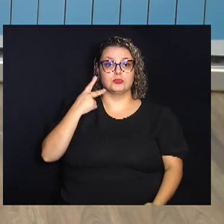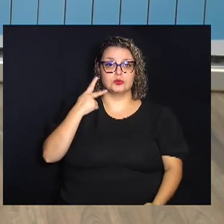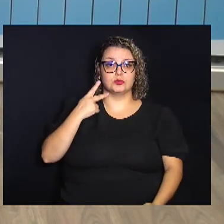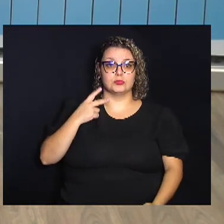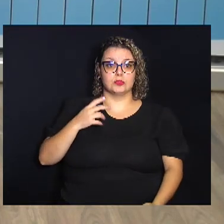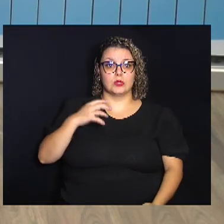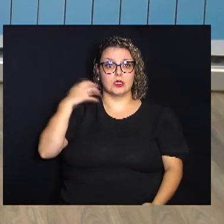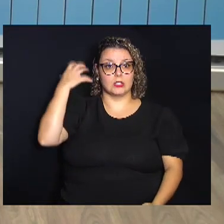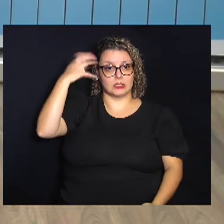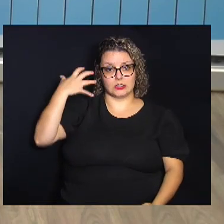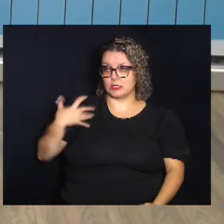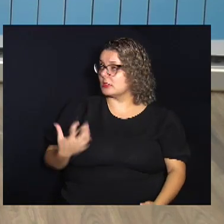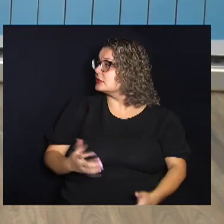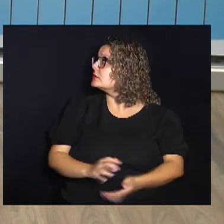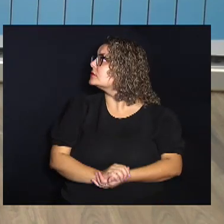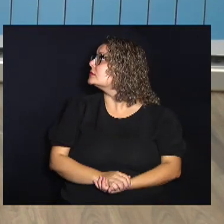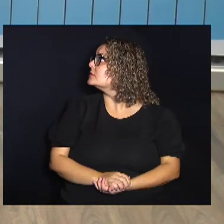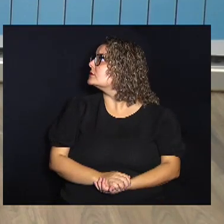Guida Calisto.